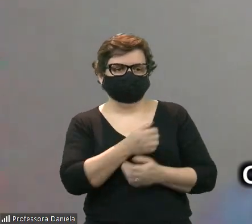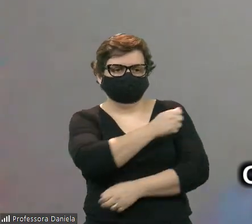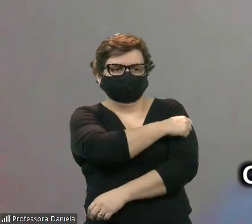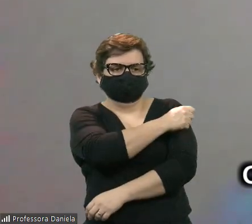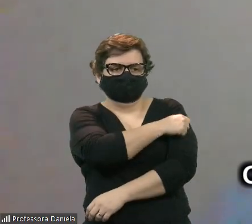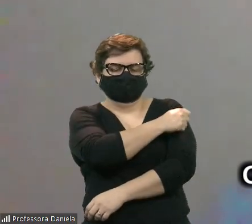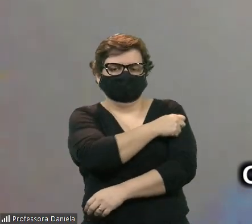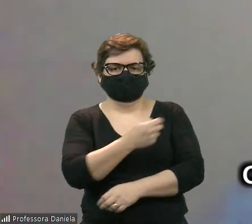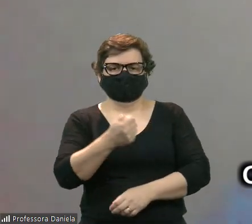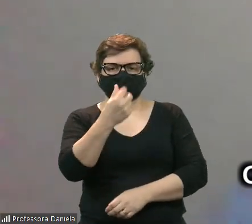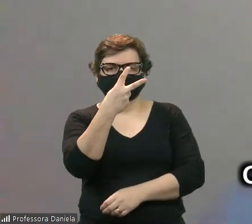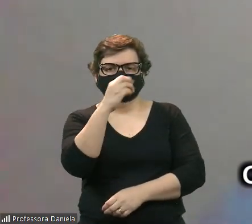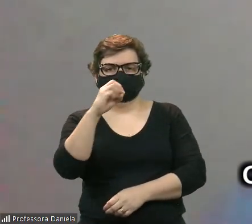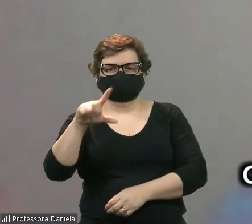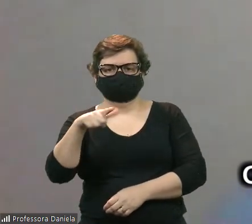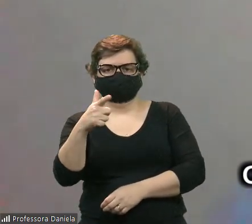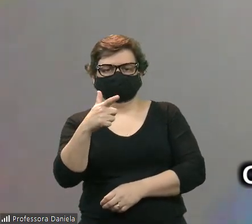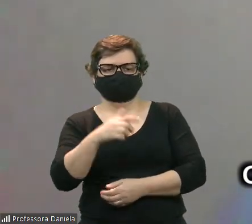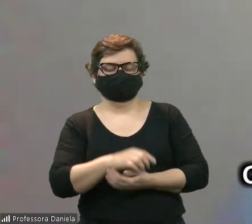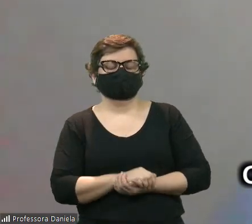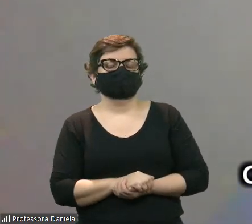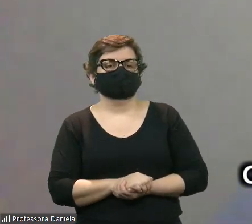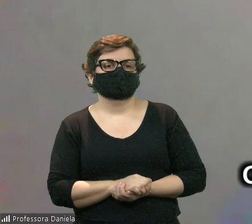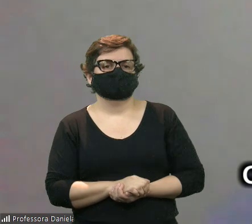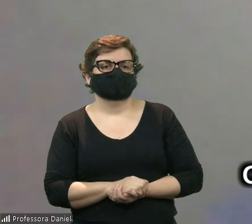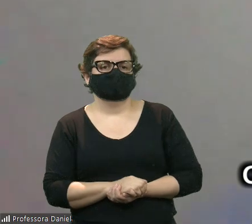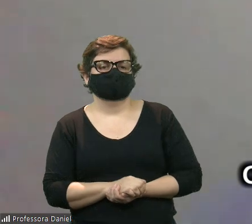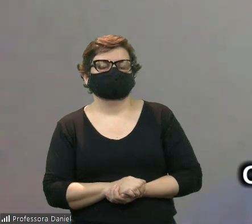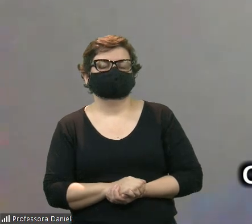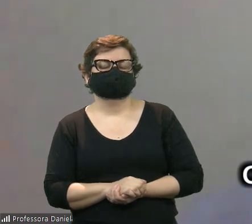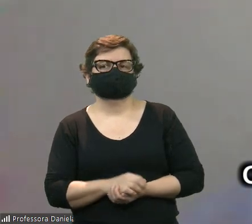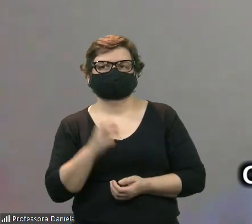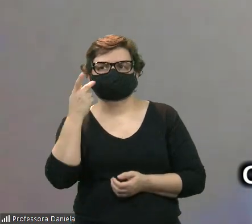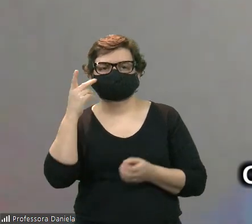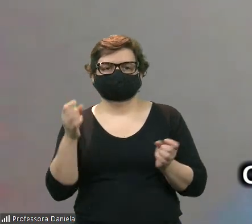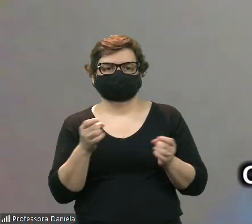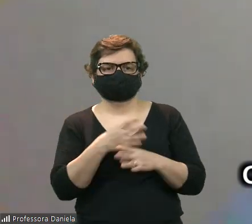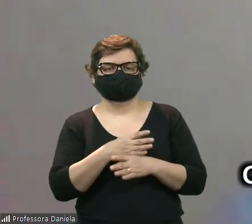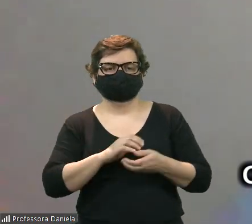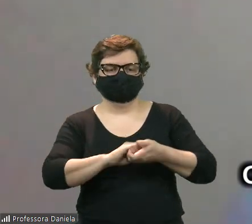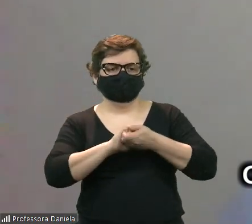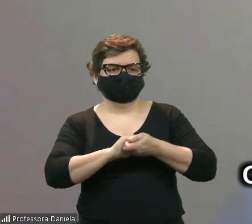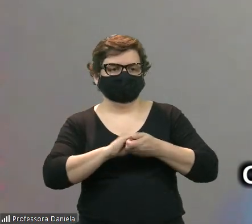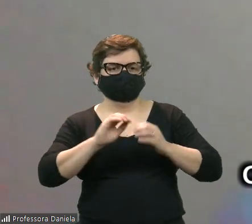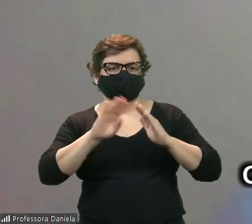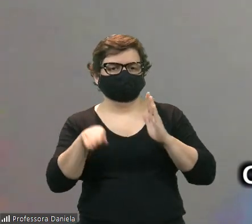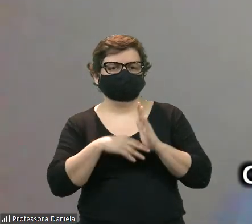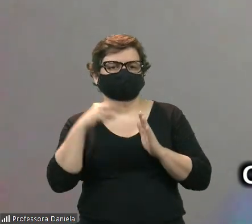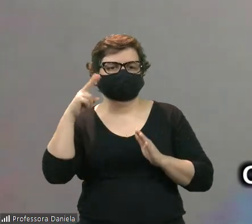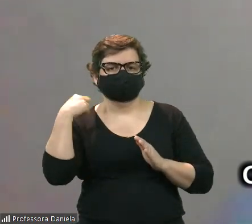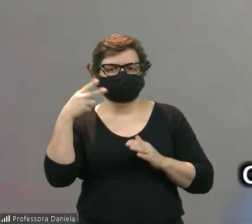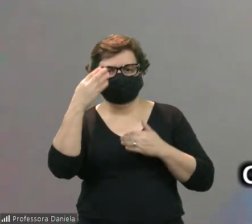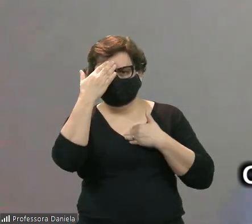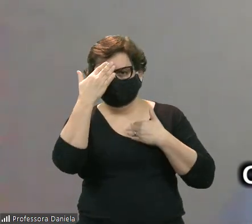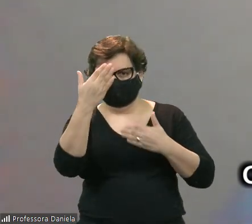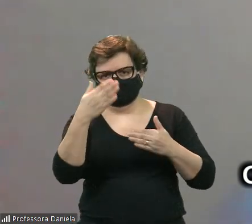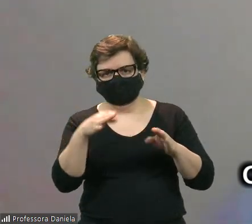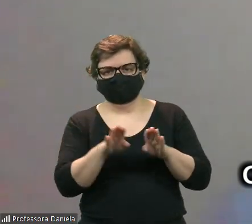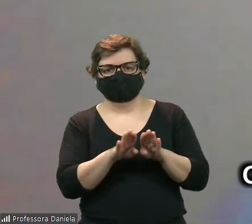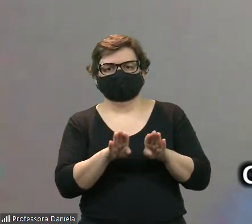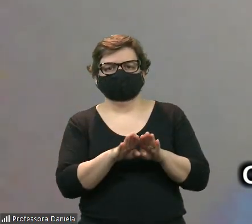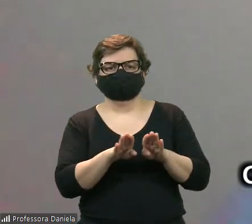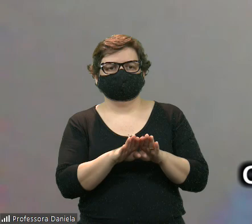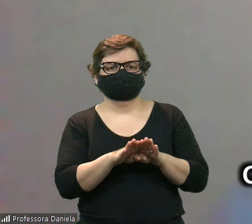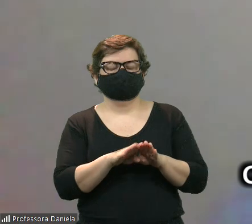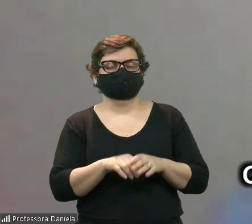mil alunos dentro da nossa cidade. E para finalizar, quero cumprimentar todos os vereadores, agradecer também